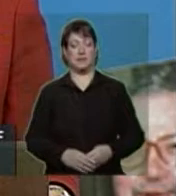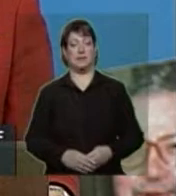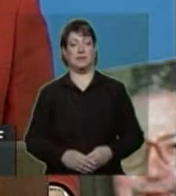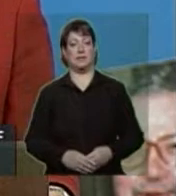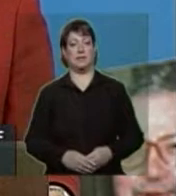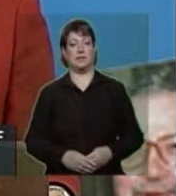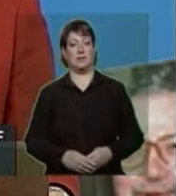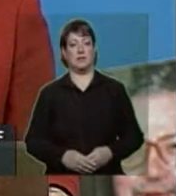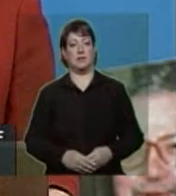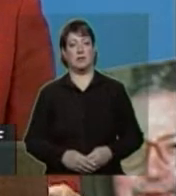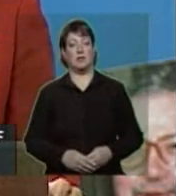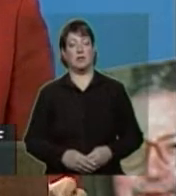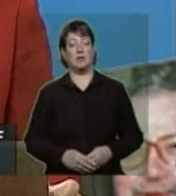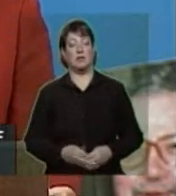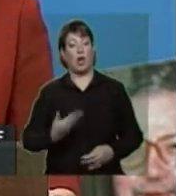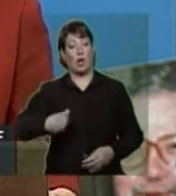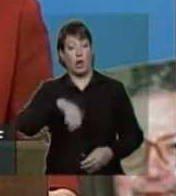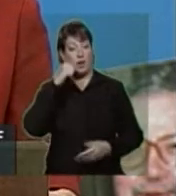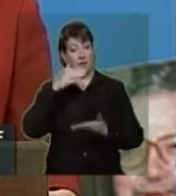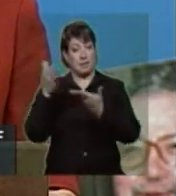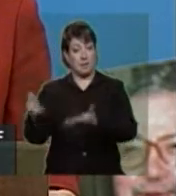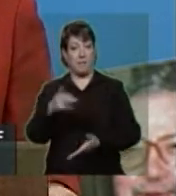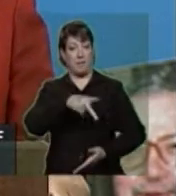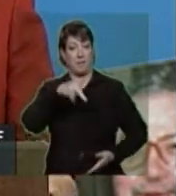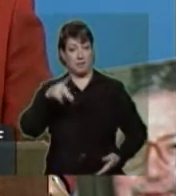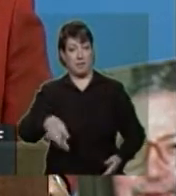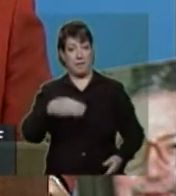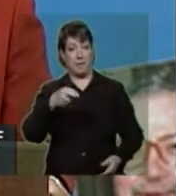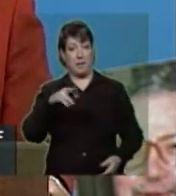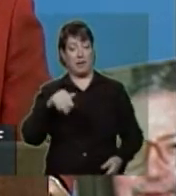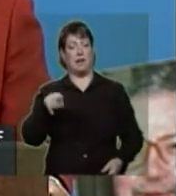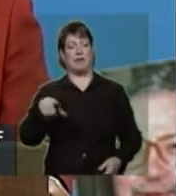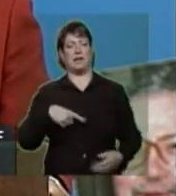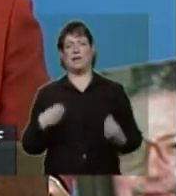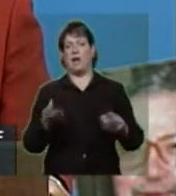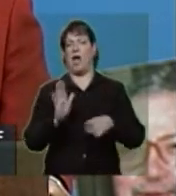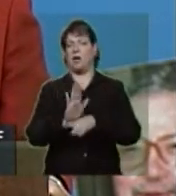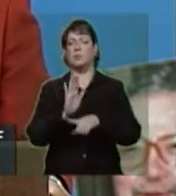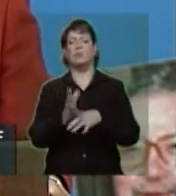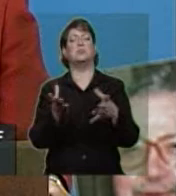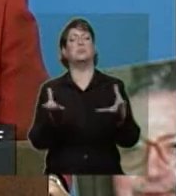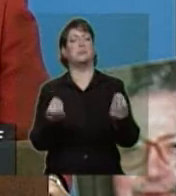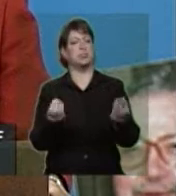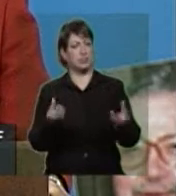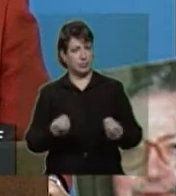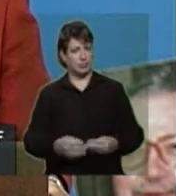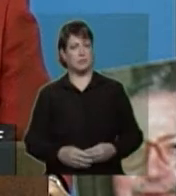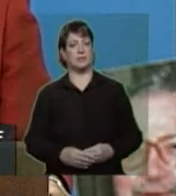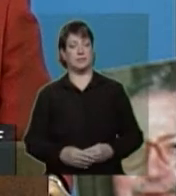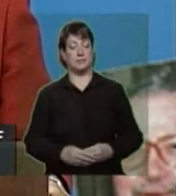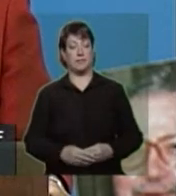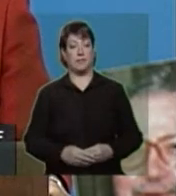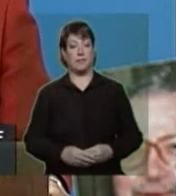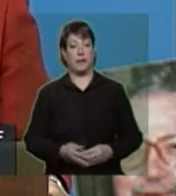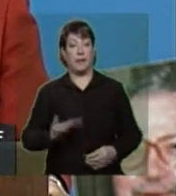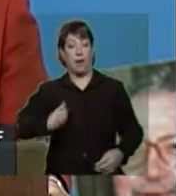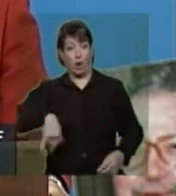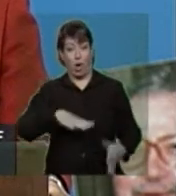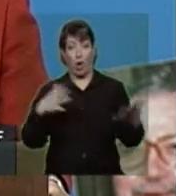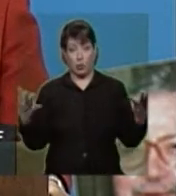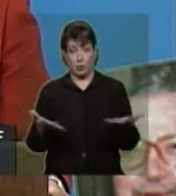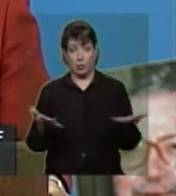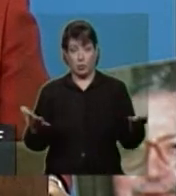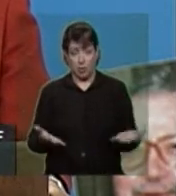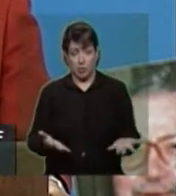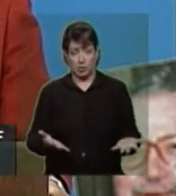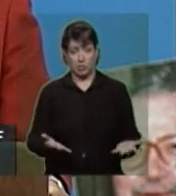a nossa professora Maria da Conceição Tavares deu grandes contribuições. Nós, hoje, não